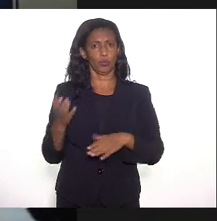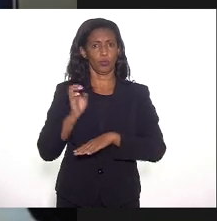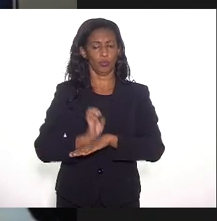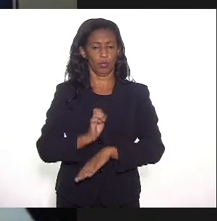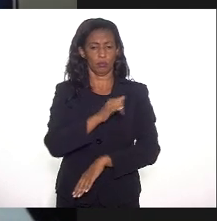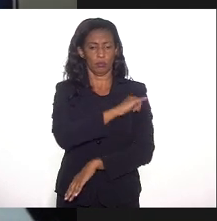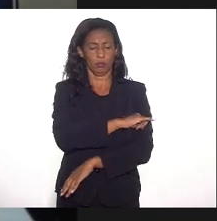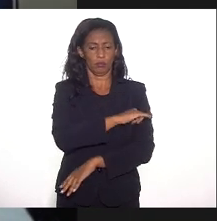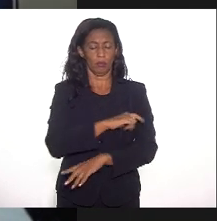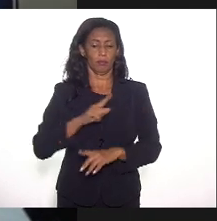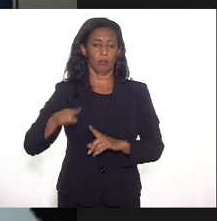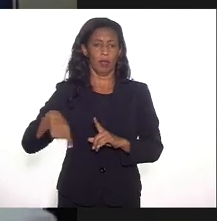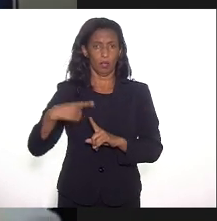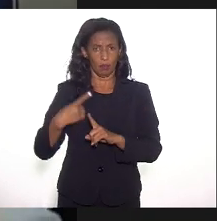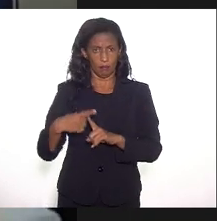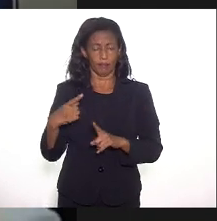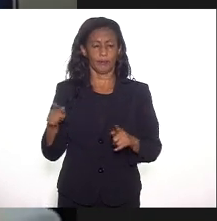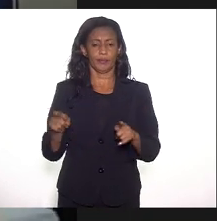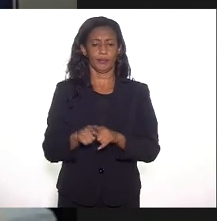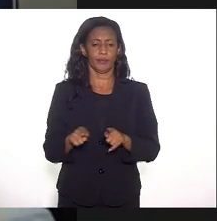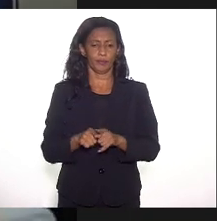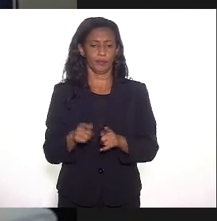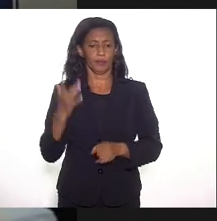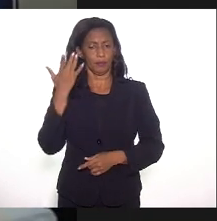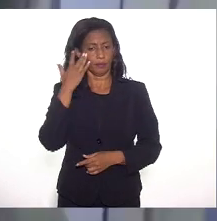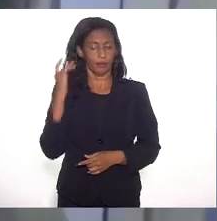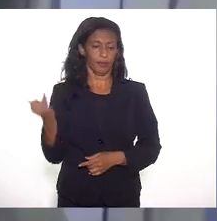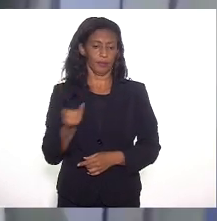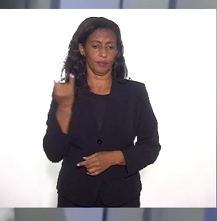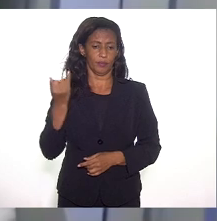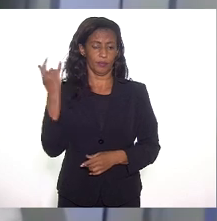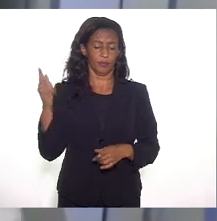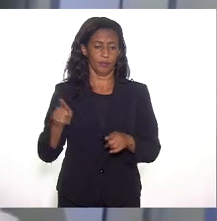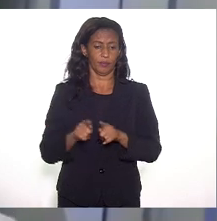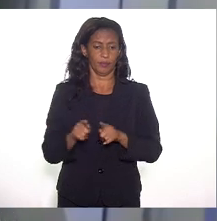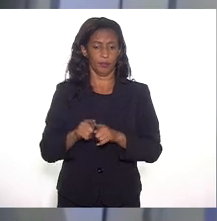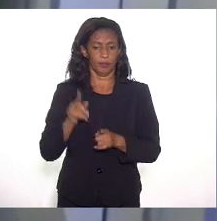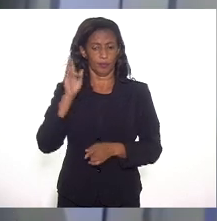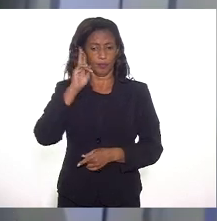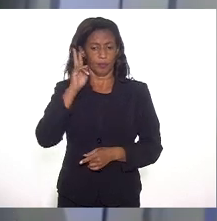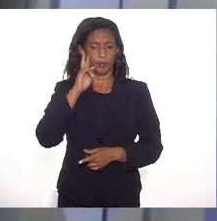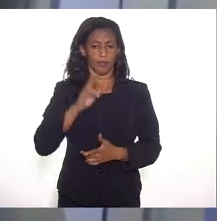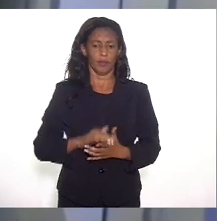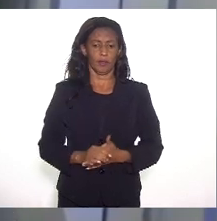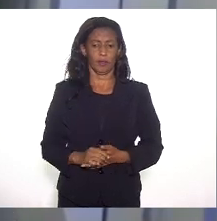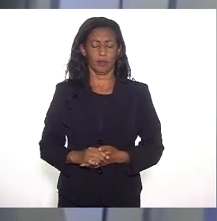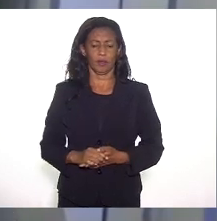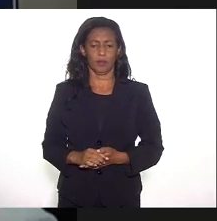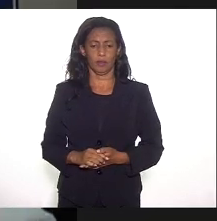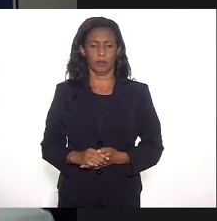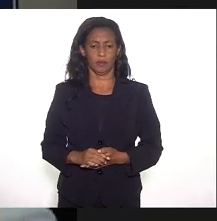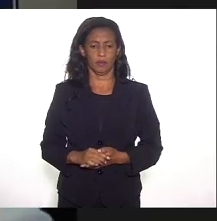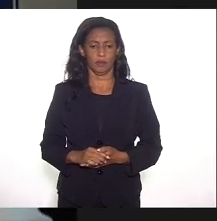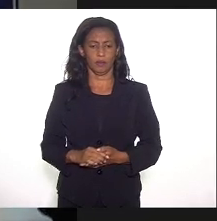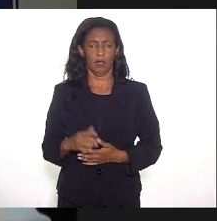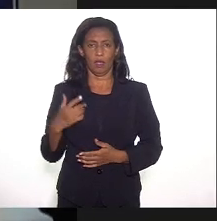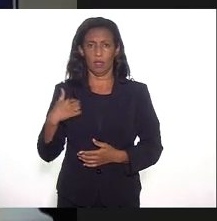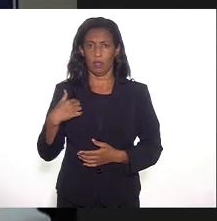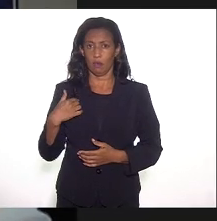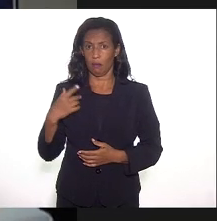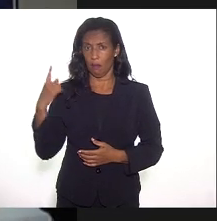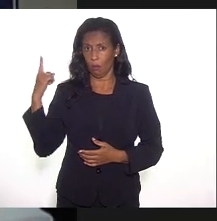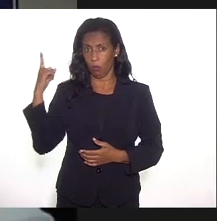hoje. Para além disso, senhora presidenta, acho que é importante também ressaltar uma situação que considero